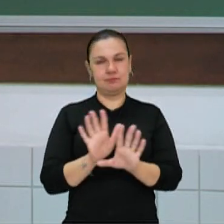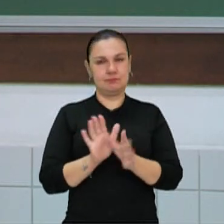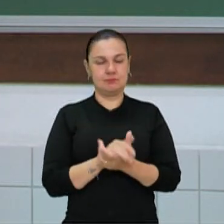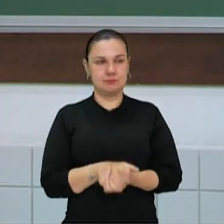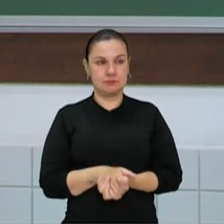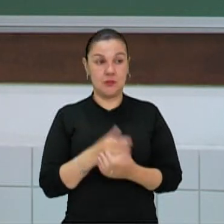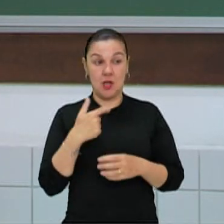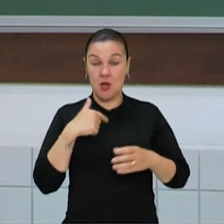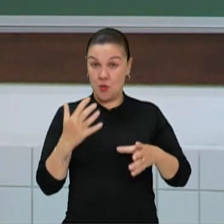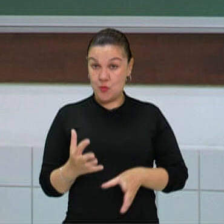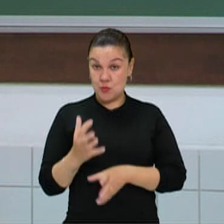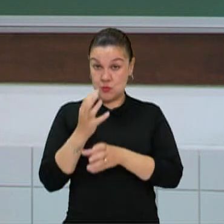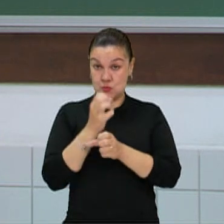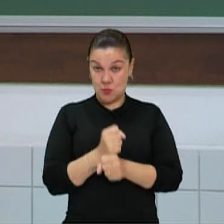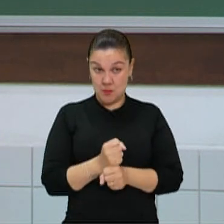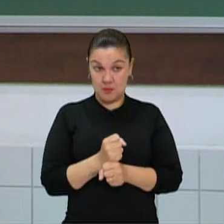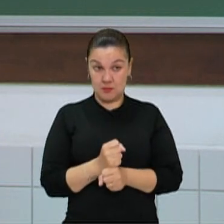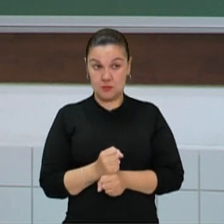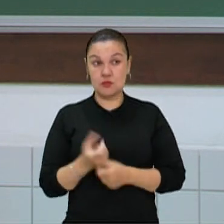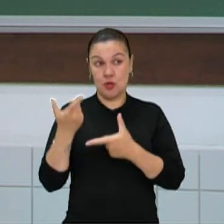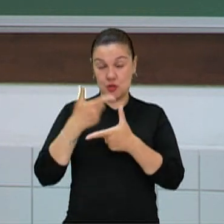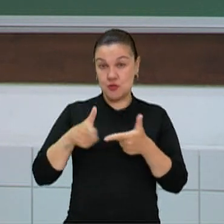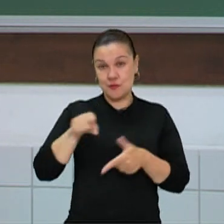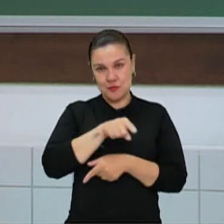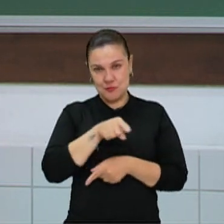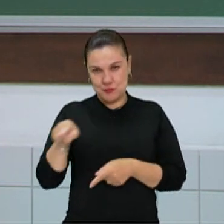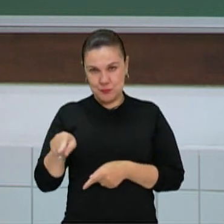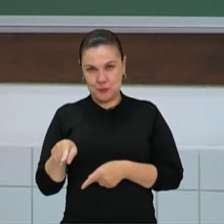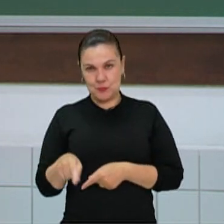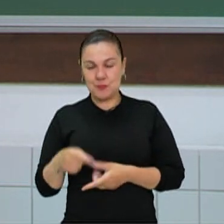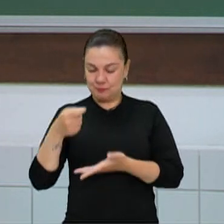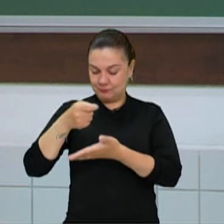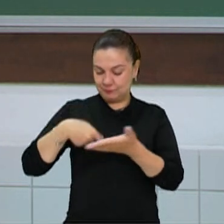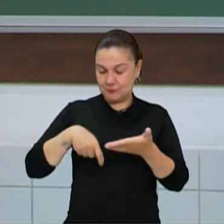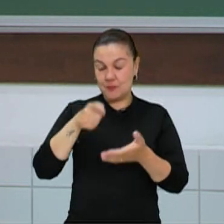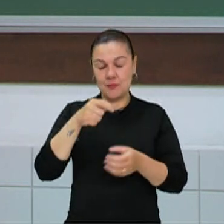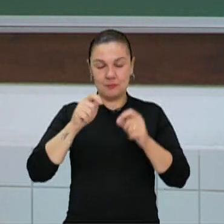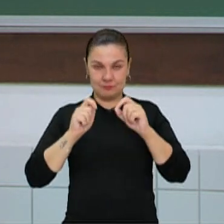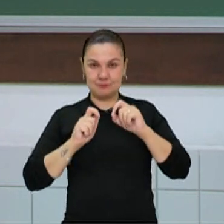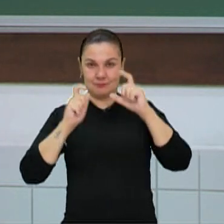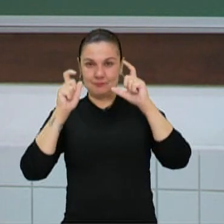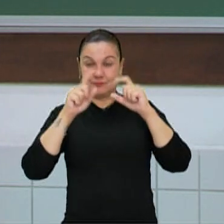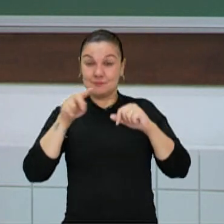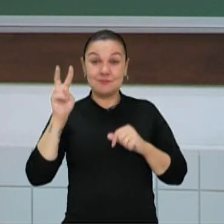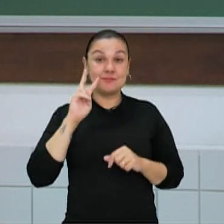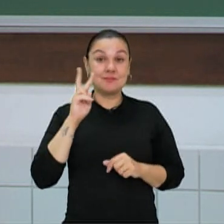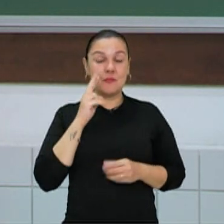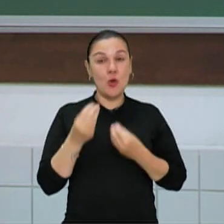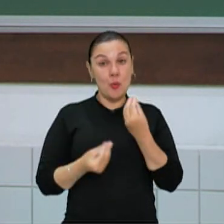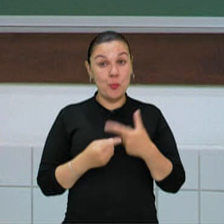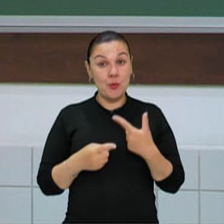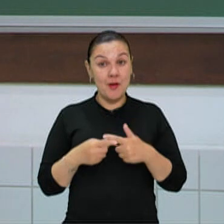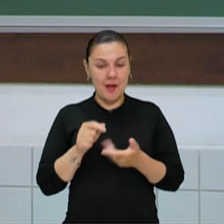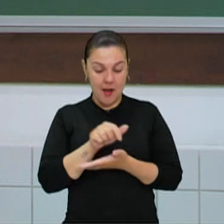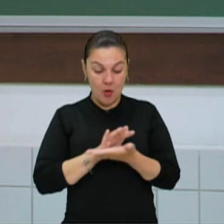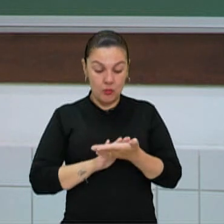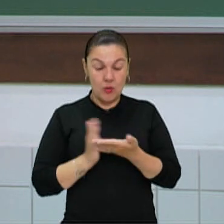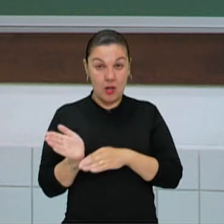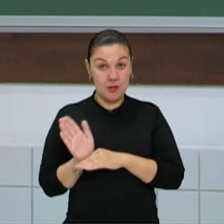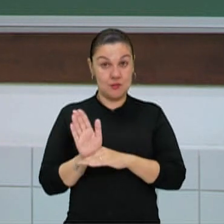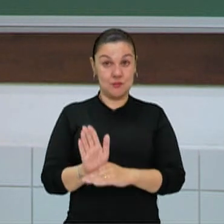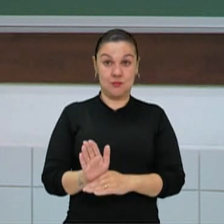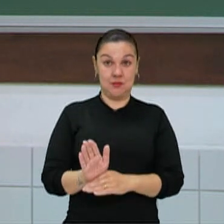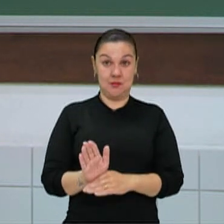Eu somei usando a calculadora, eu só fiz a conta e dividi com vocês na mão. Sempre é bom dar uma retomada, né? Porque a calculadora é